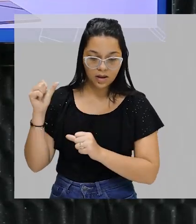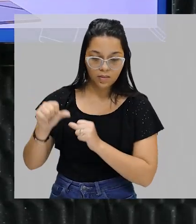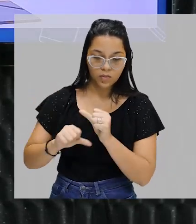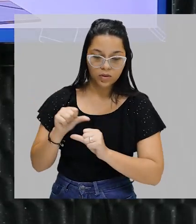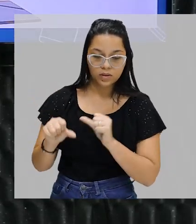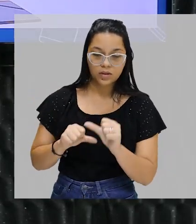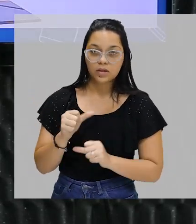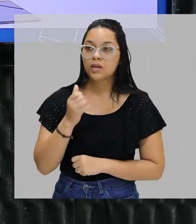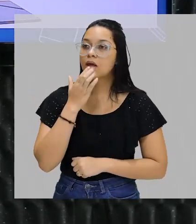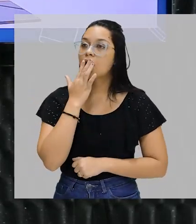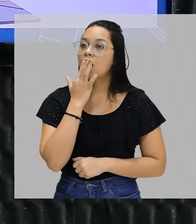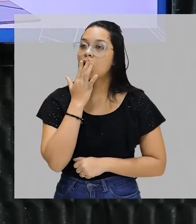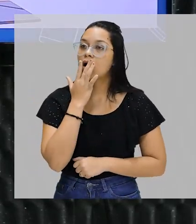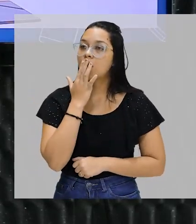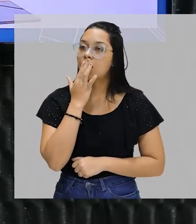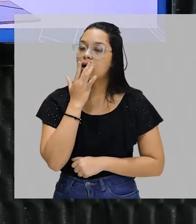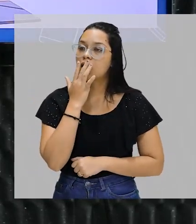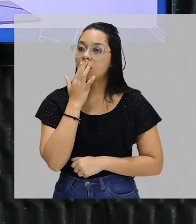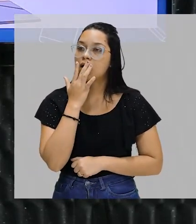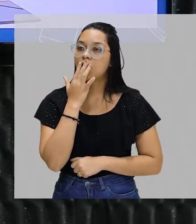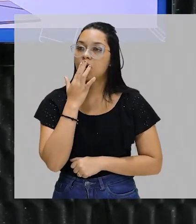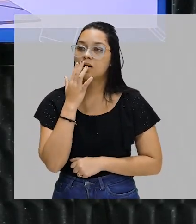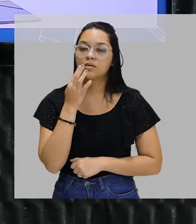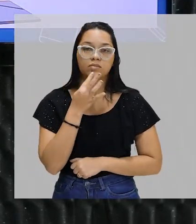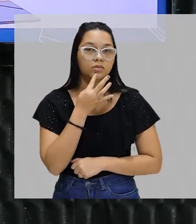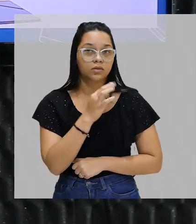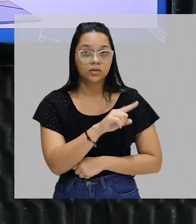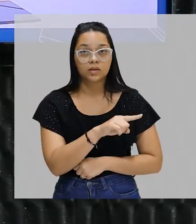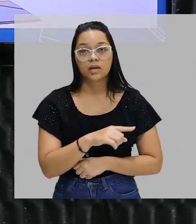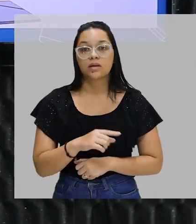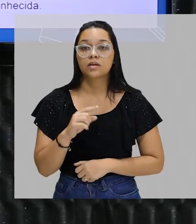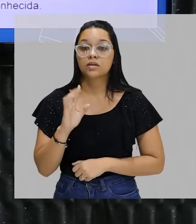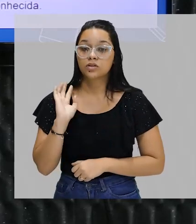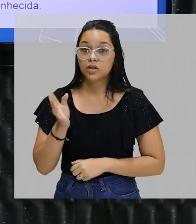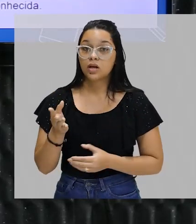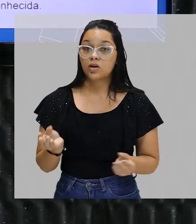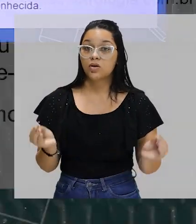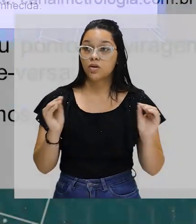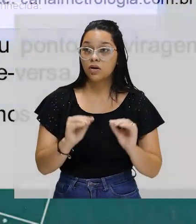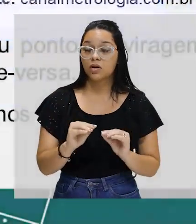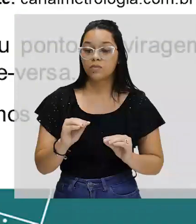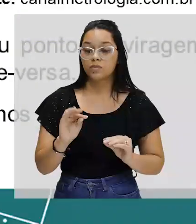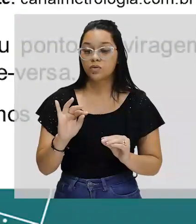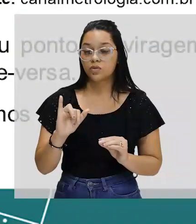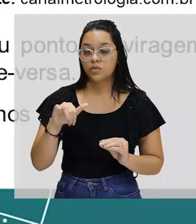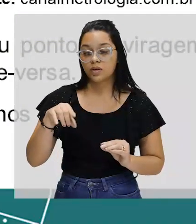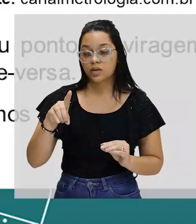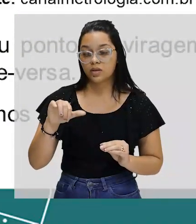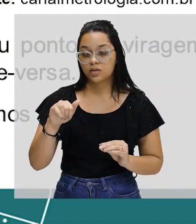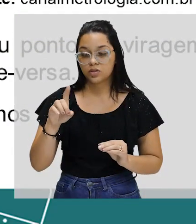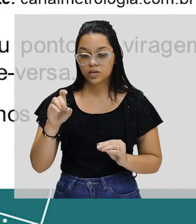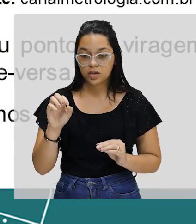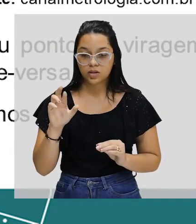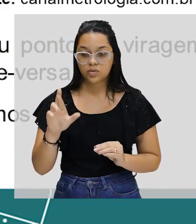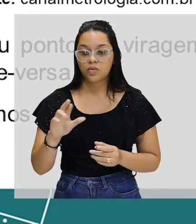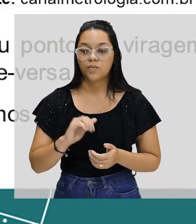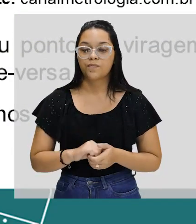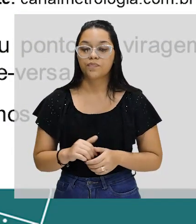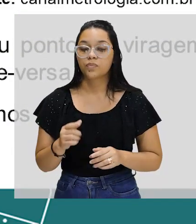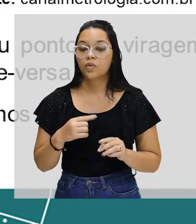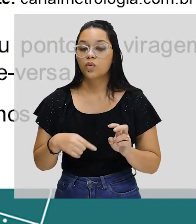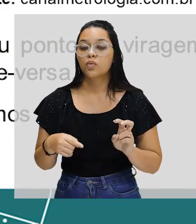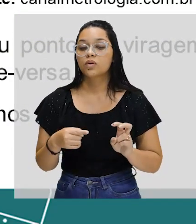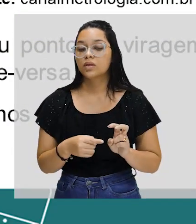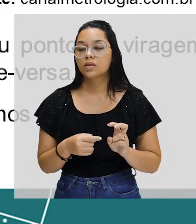da coloração da solução desconhecida, né, que nós colocamos o indicador. Quinto passo,